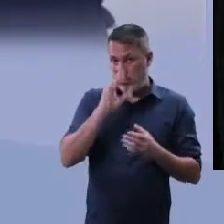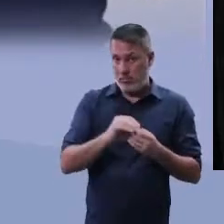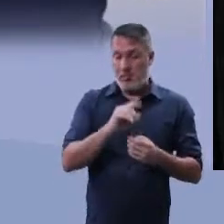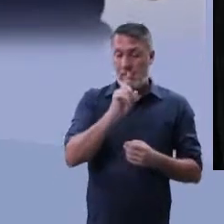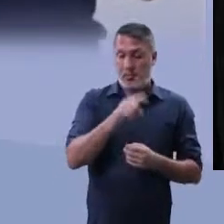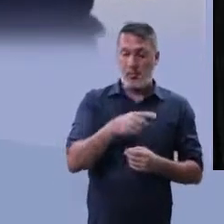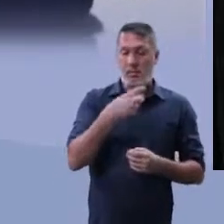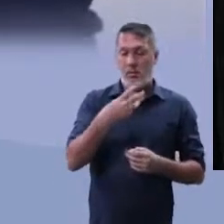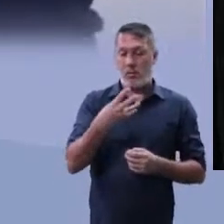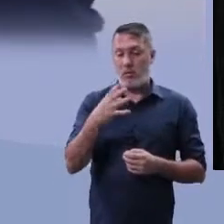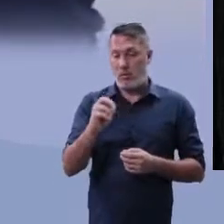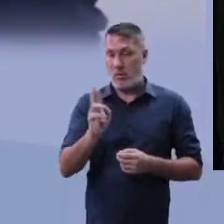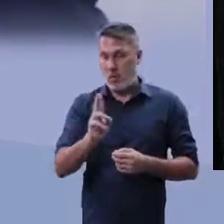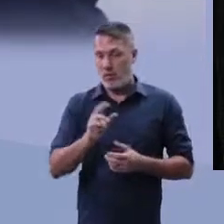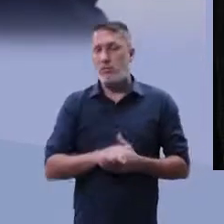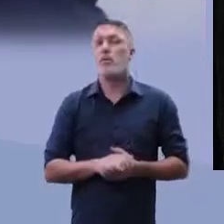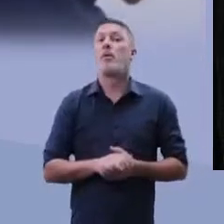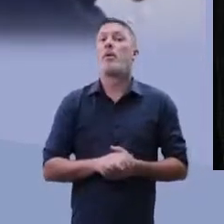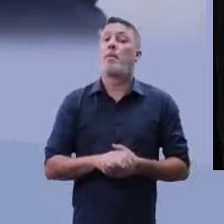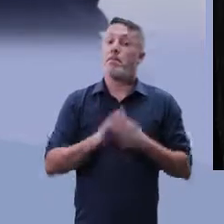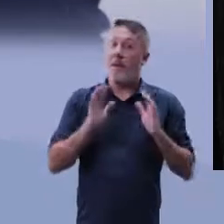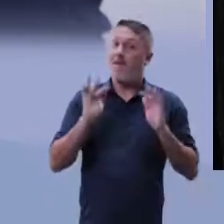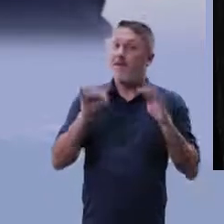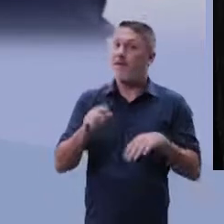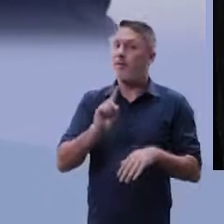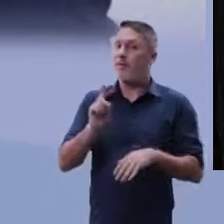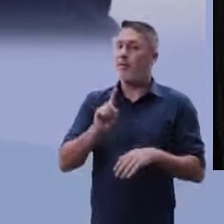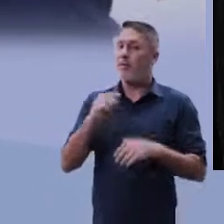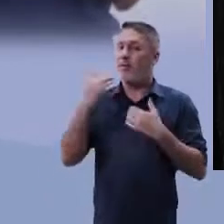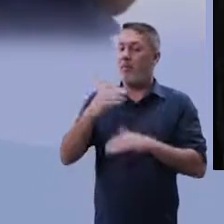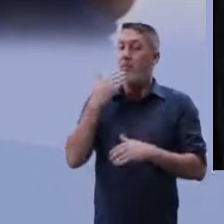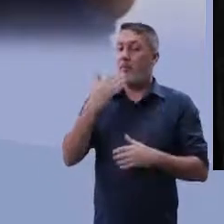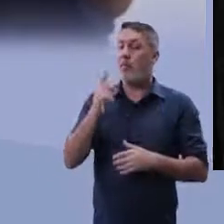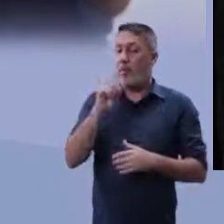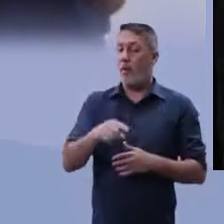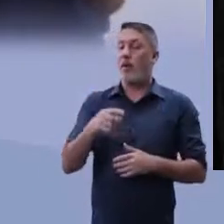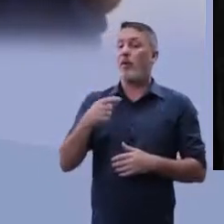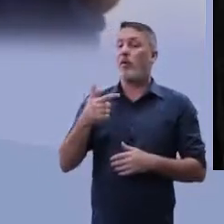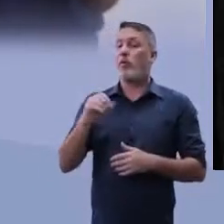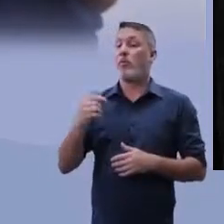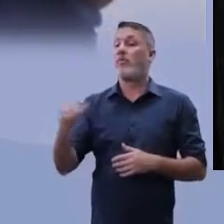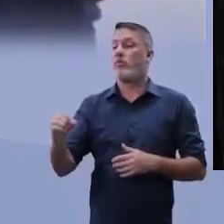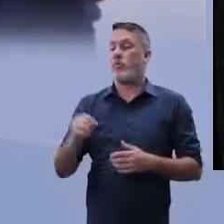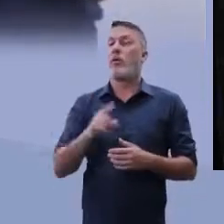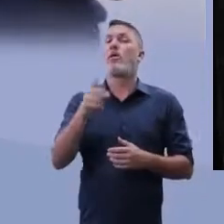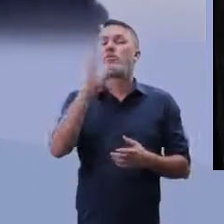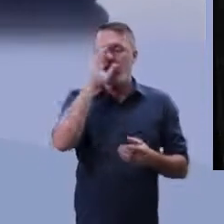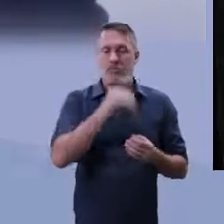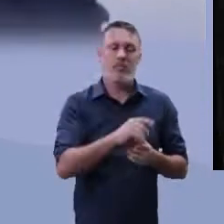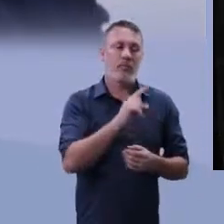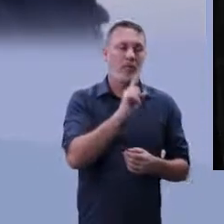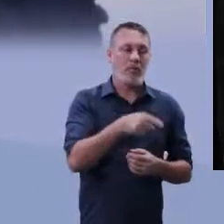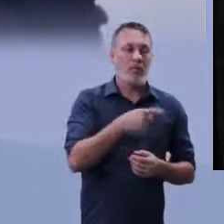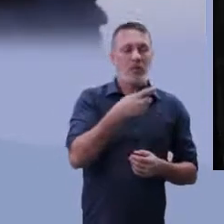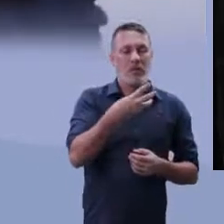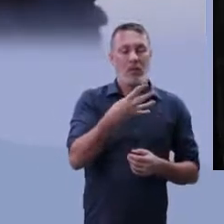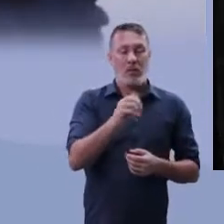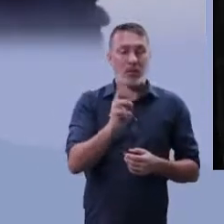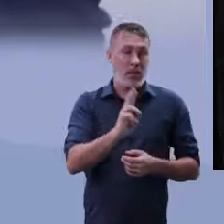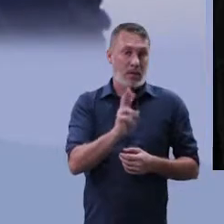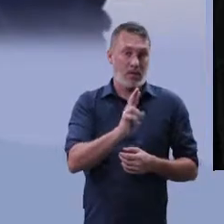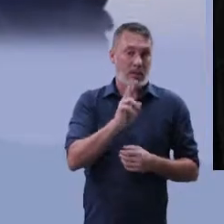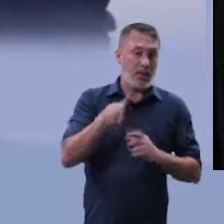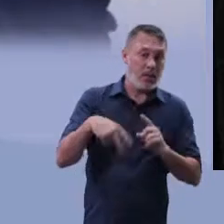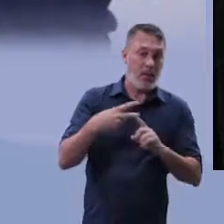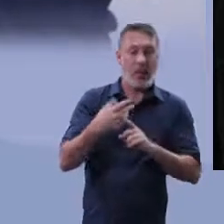1.340. Pegou a visão, meu hacker? R$ 1.340. Mas ainda não acabou. Eu tenho que pegar esses R$ 1.340